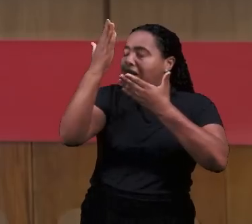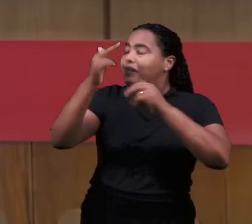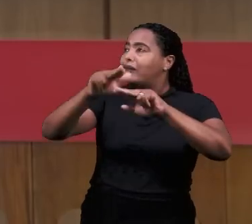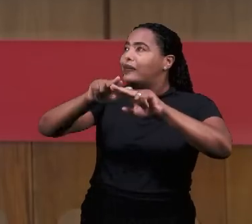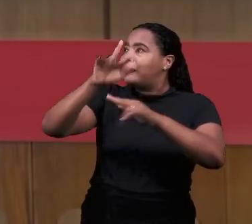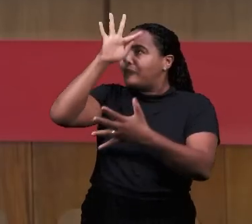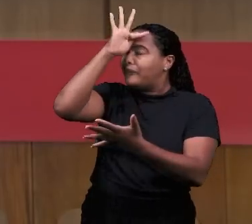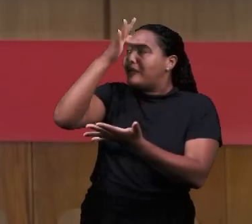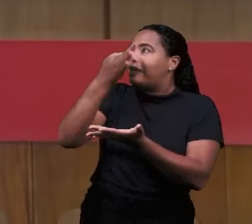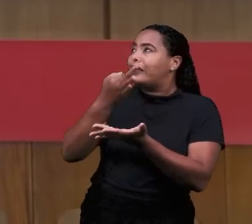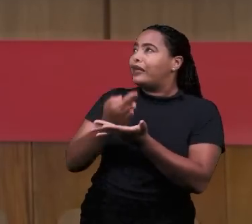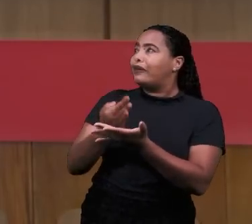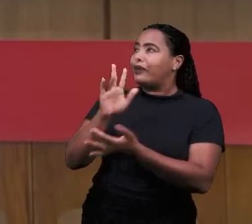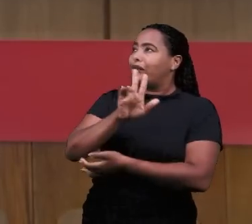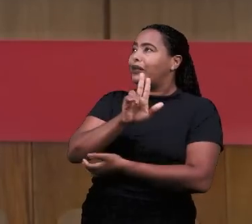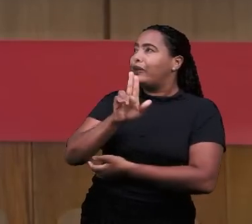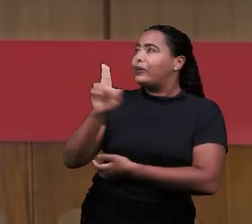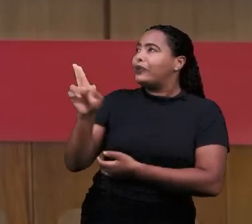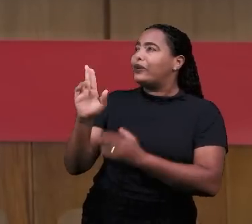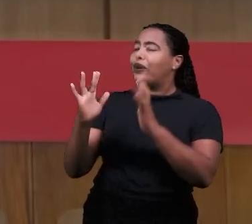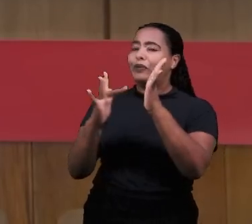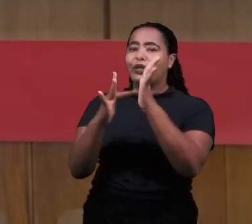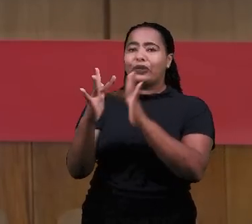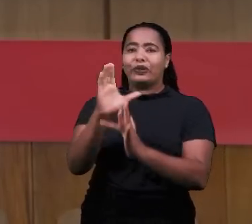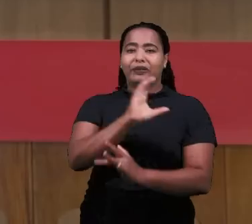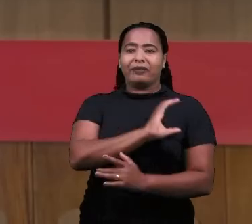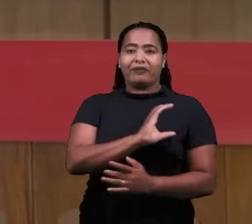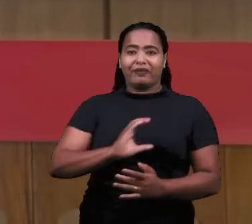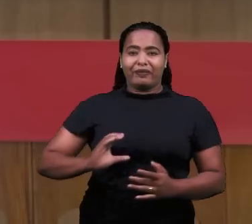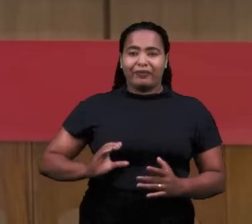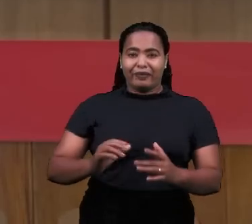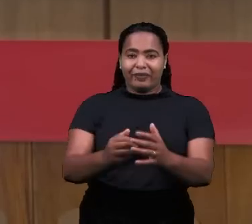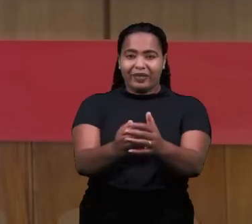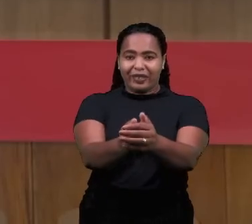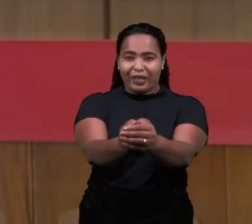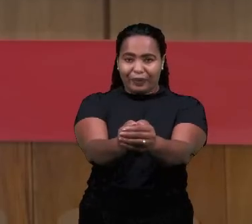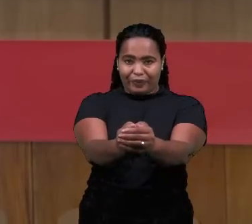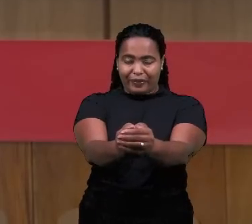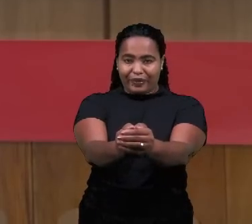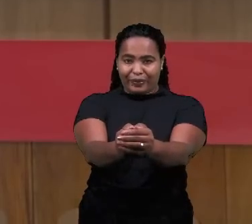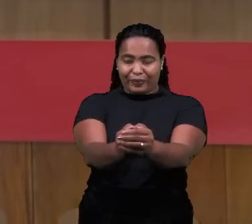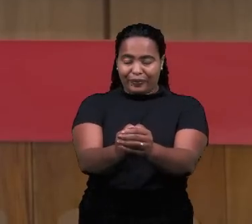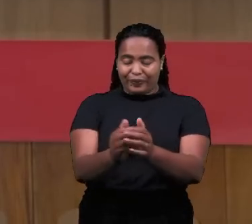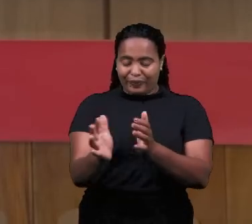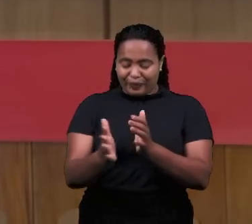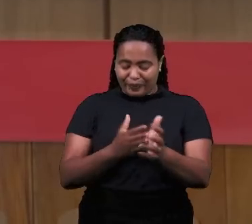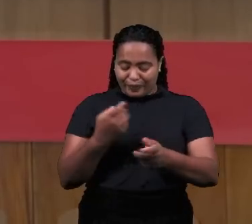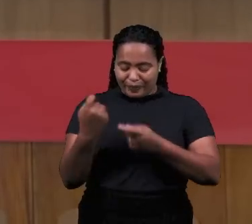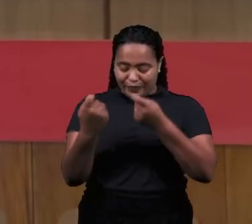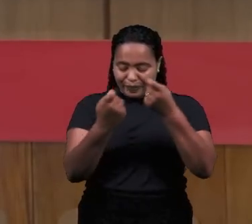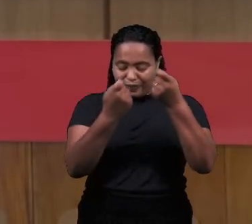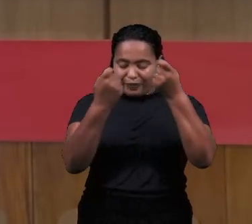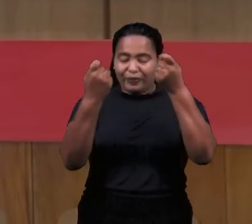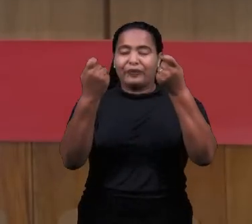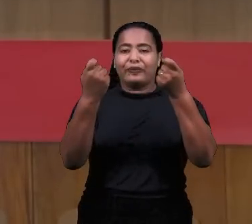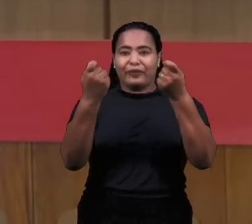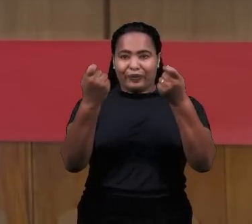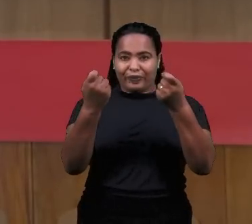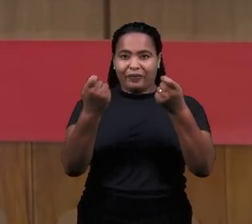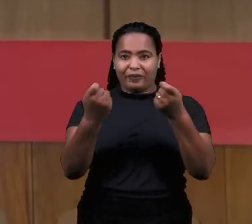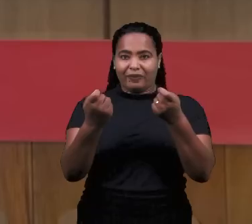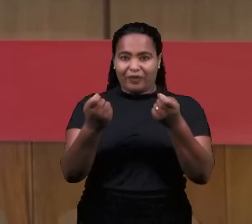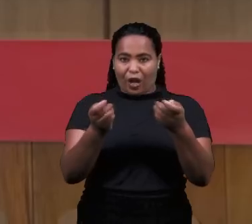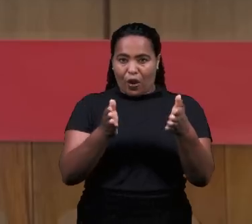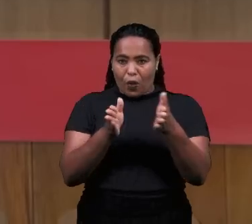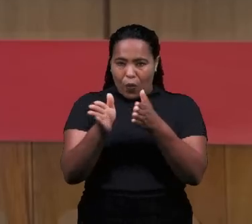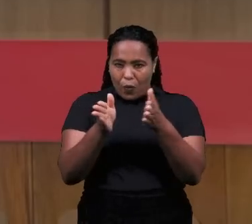fé, em nome do Senhor Jesus Cristo. Amém. Aleluia. Esse período está